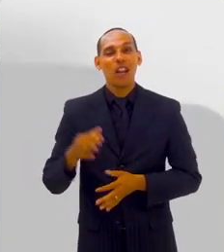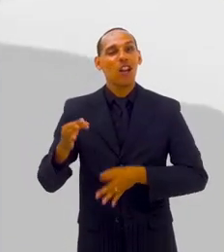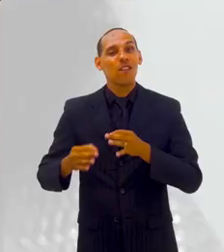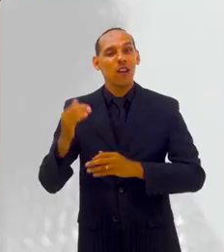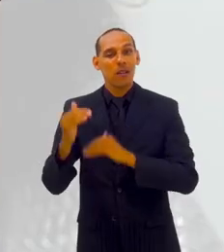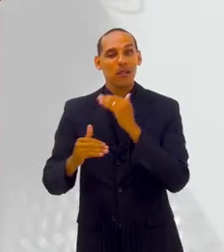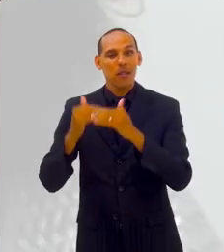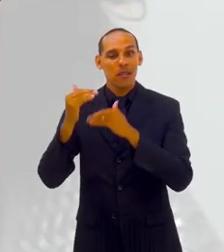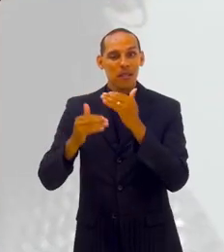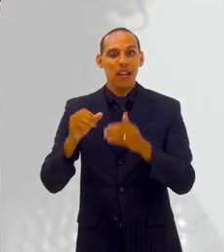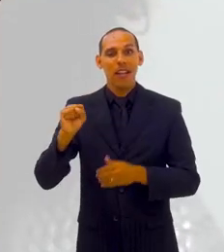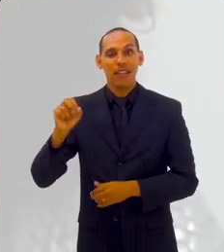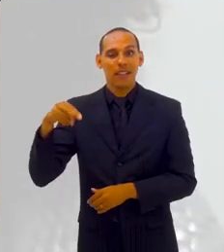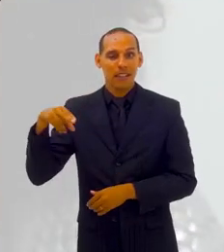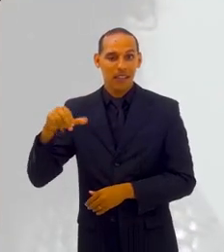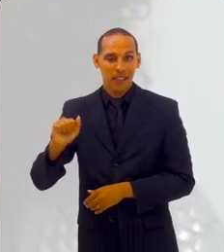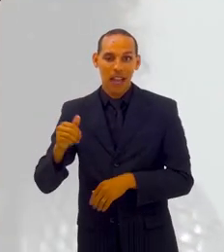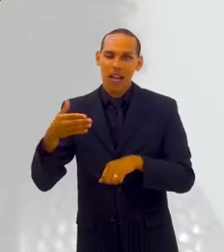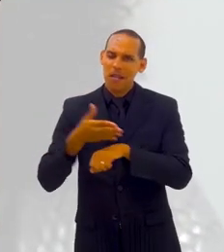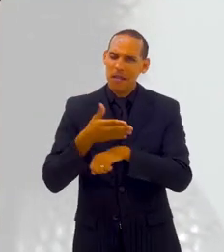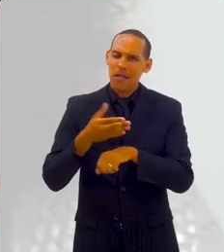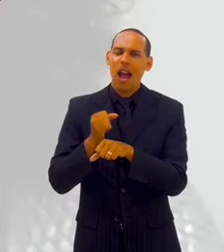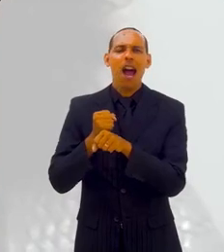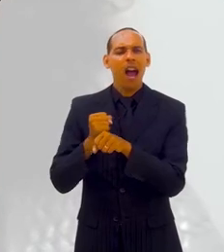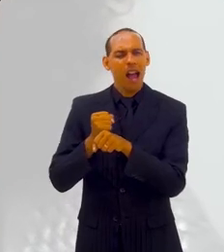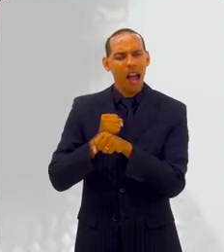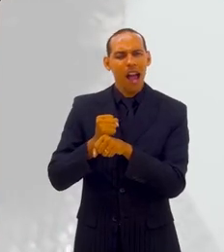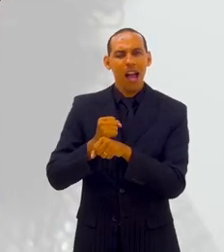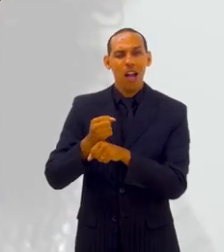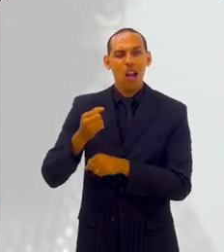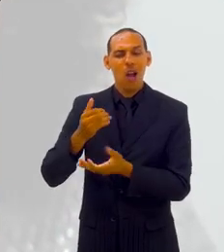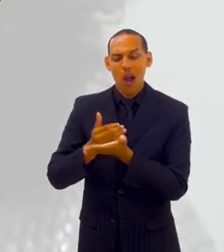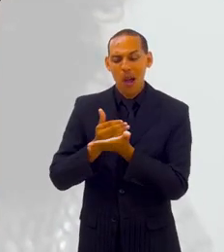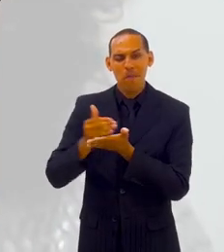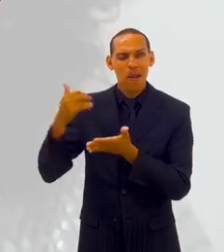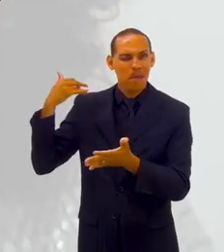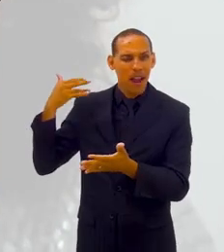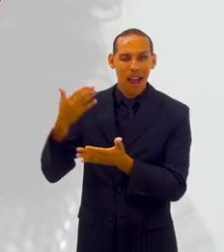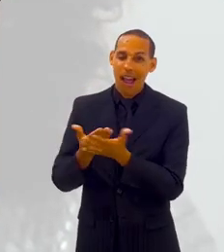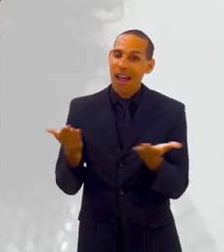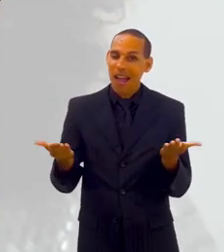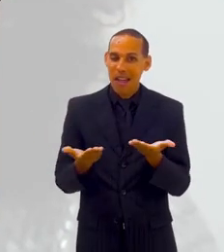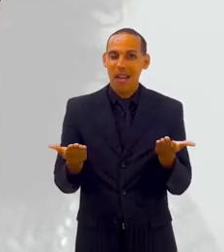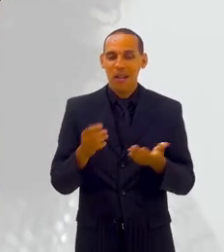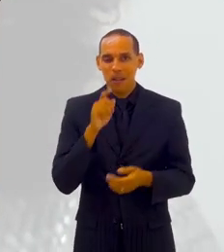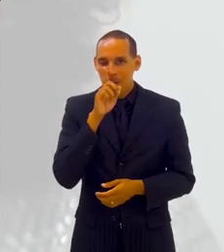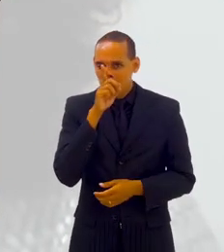para um desenvolvimento do qual é a CNA faz parte há muitos anos desde o início aí